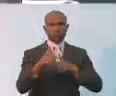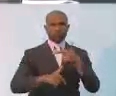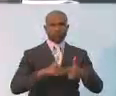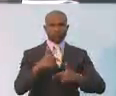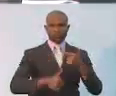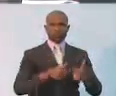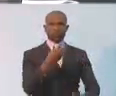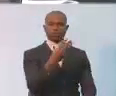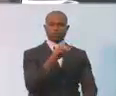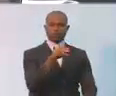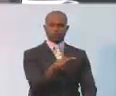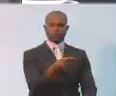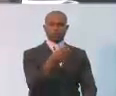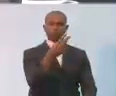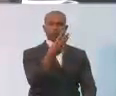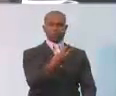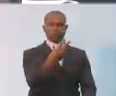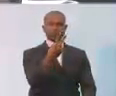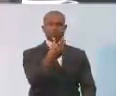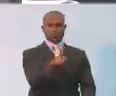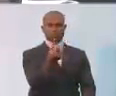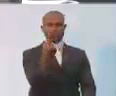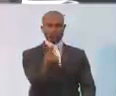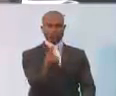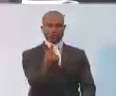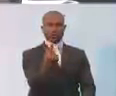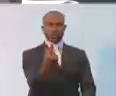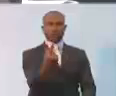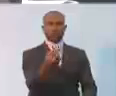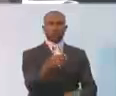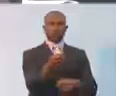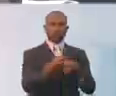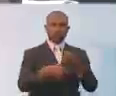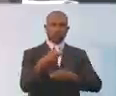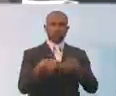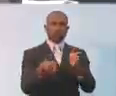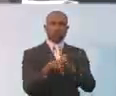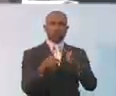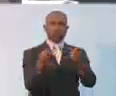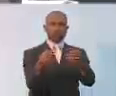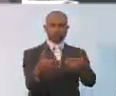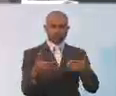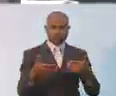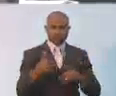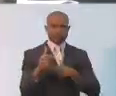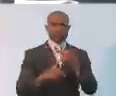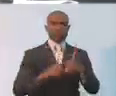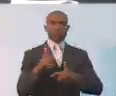são 3.361.000. Isso são recursos que vêm do Ministério do Trabalho.